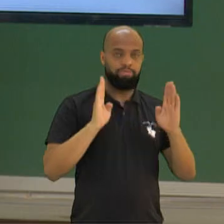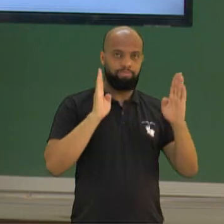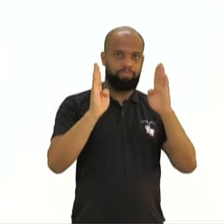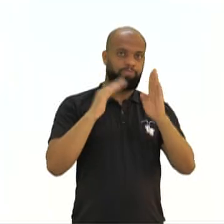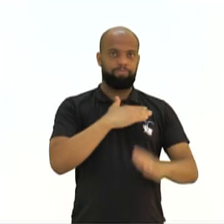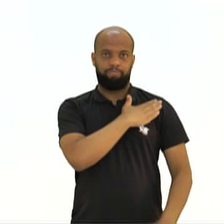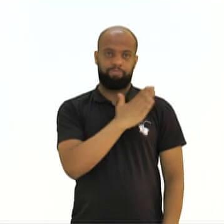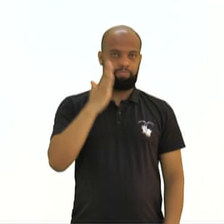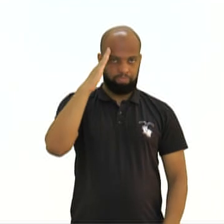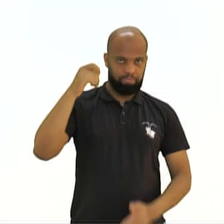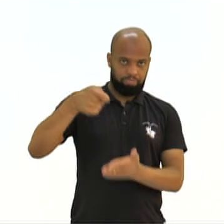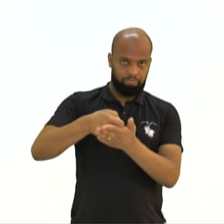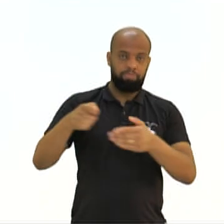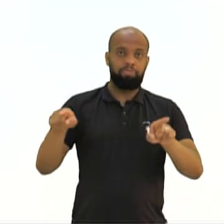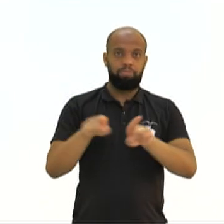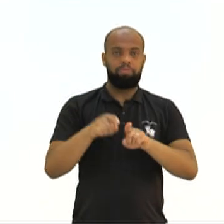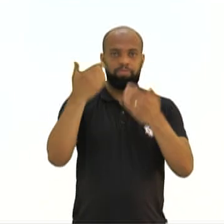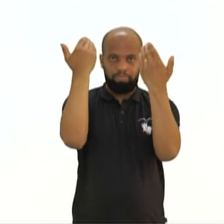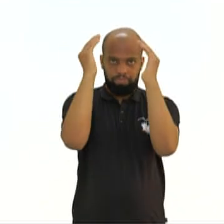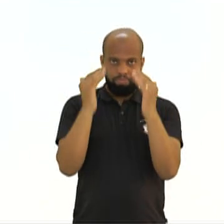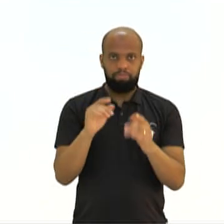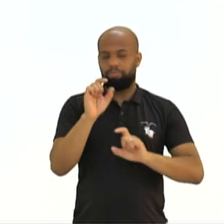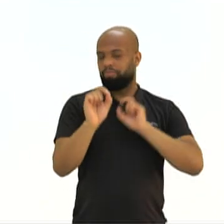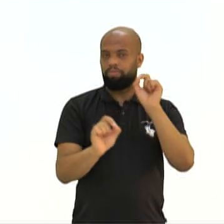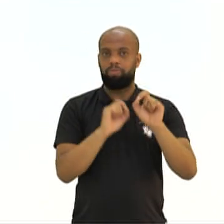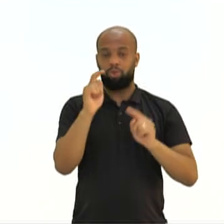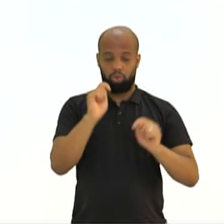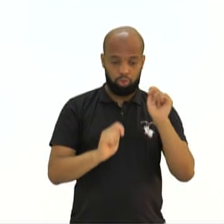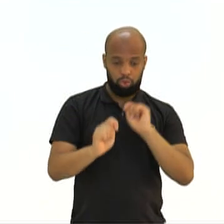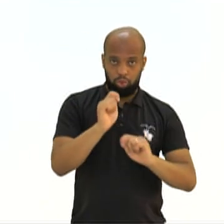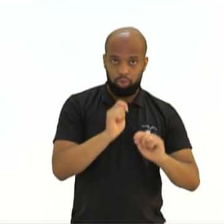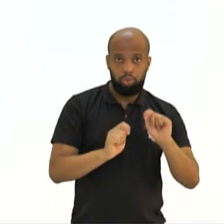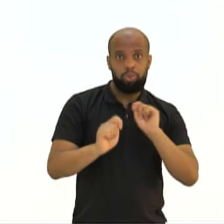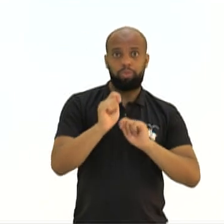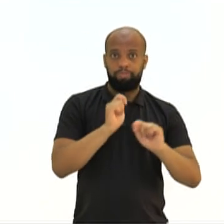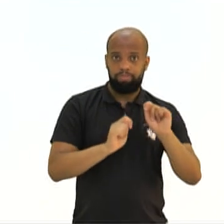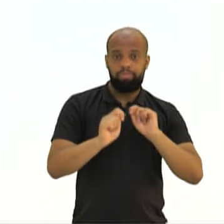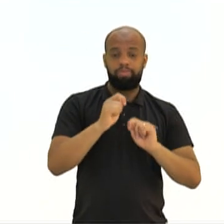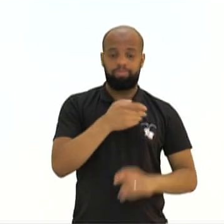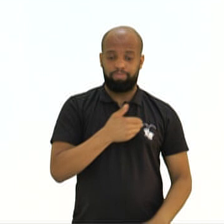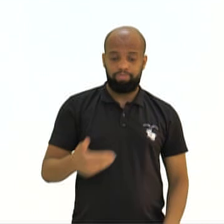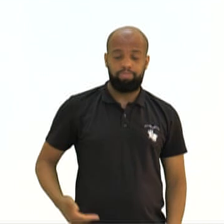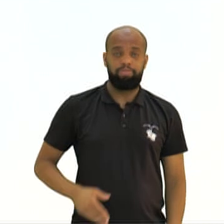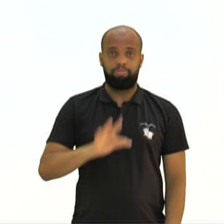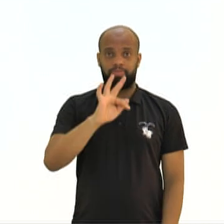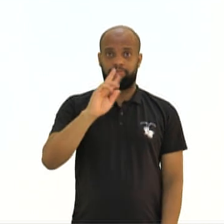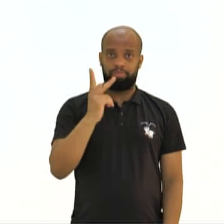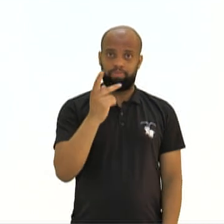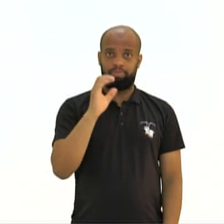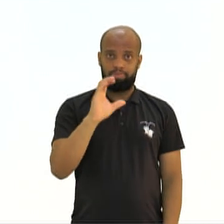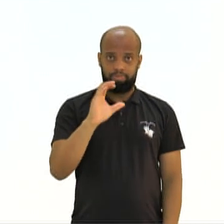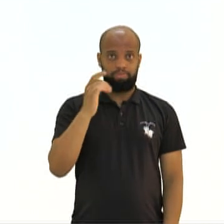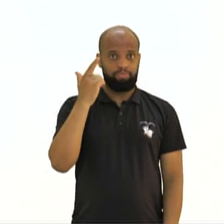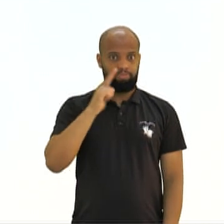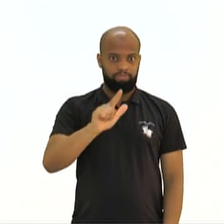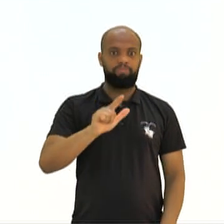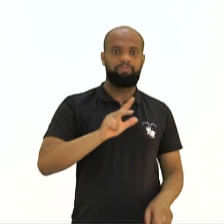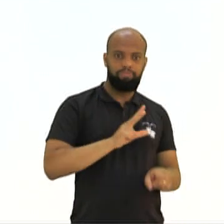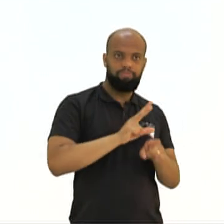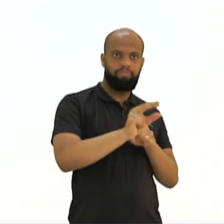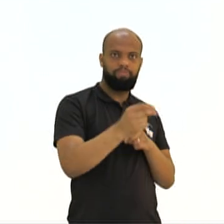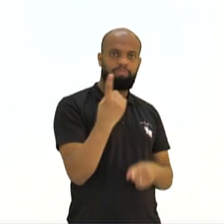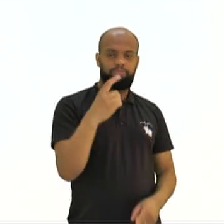militar, analisar a conjuntura política e econômica do governo Fernando Henrique Cardoso, venceu as eleições em